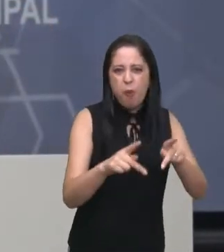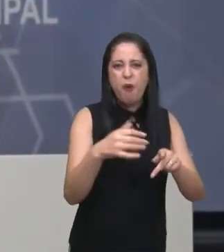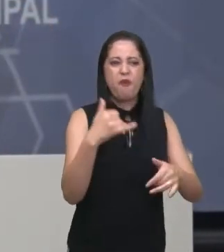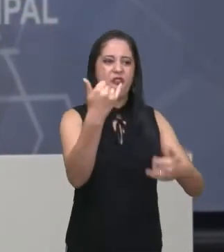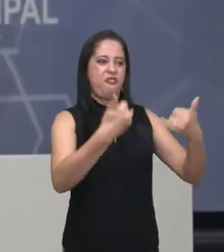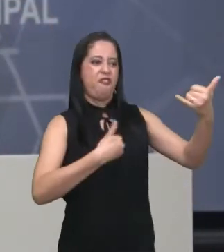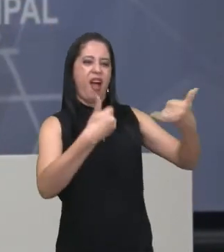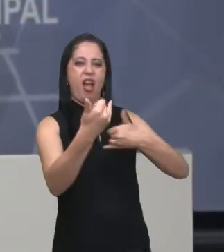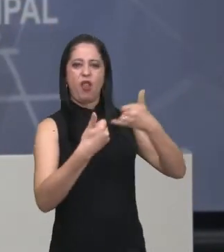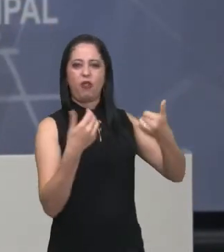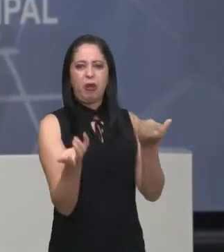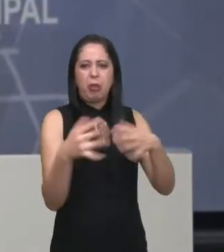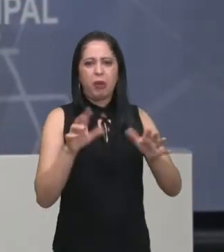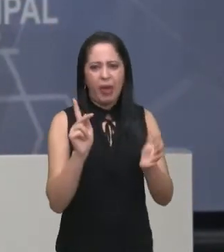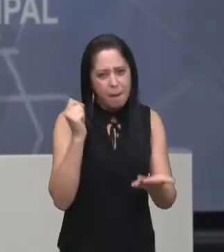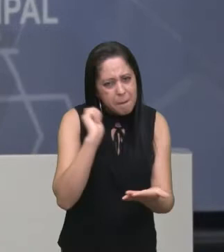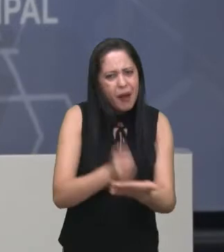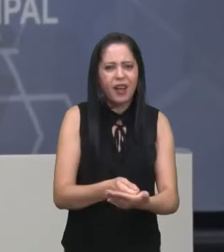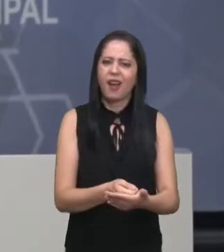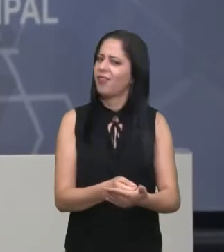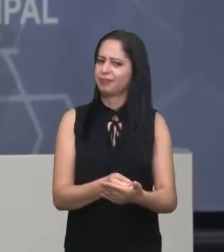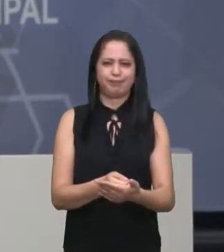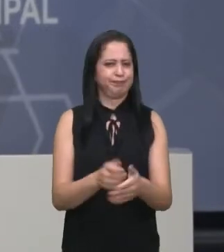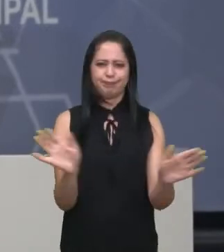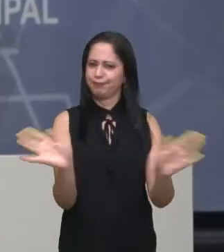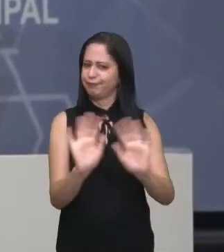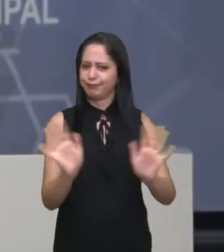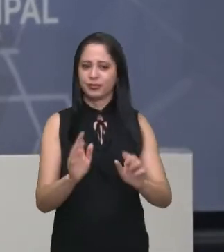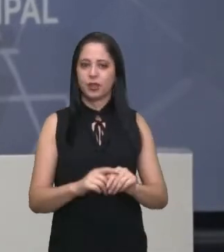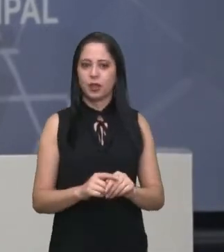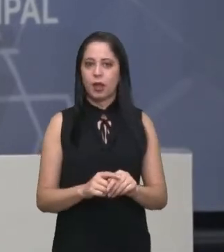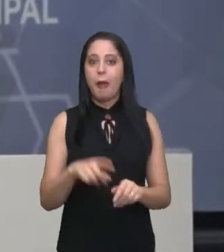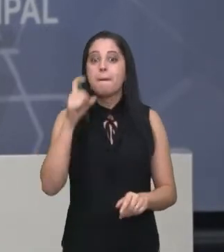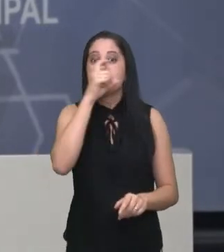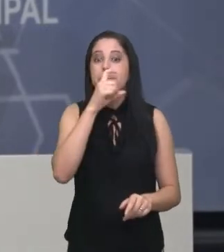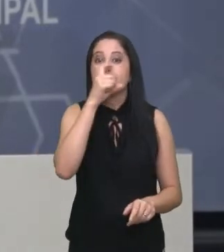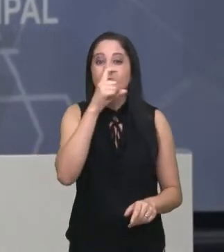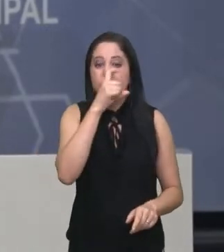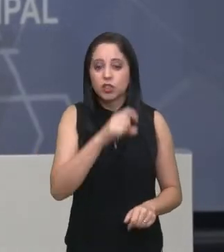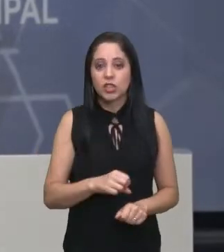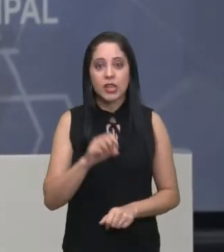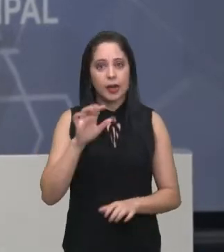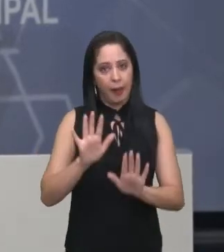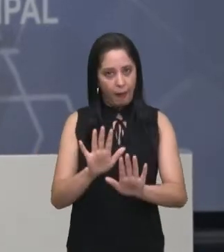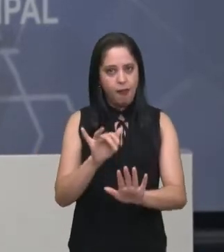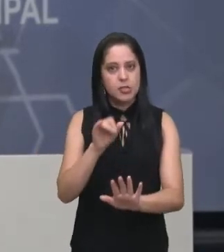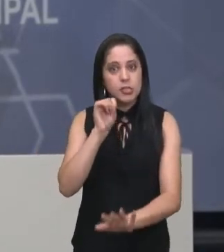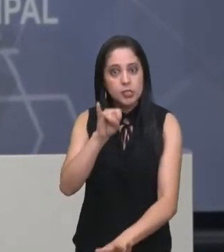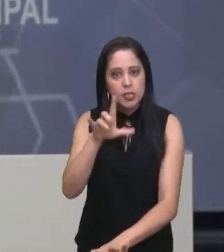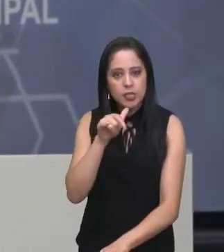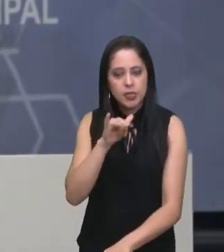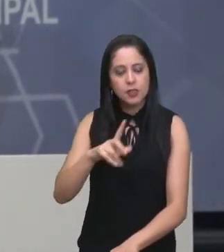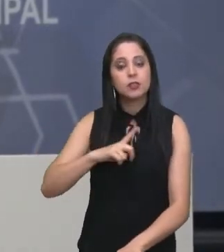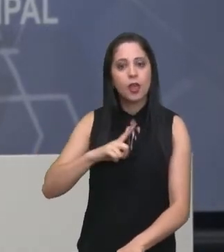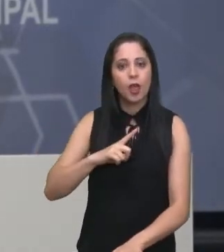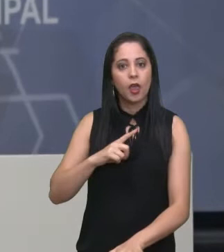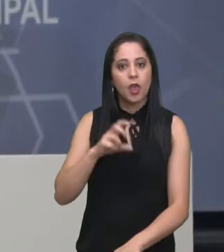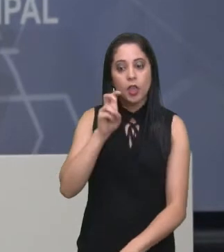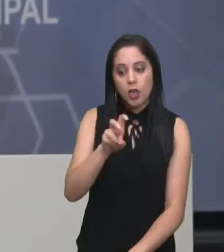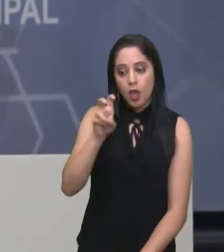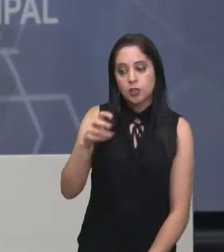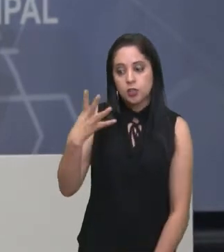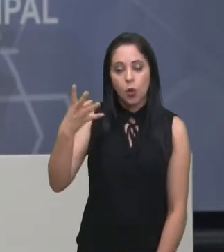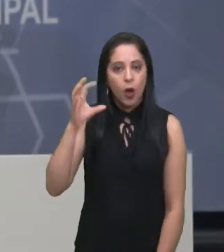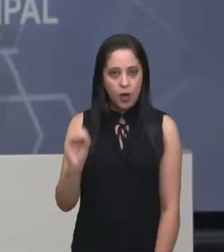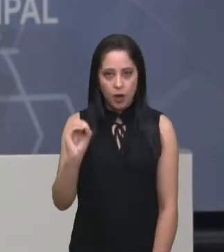parcelamento em 240 vezes. Então, todos nós estamos sendo desenganados. Se tem 550 milhões em caixa, paga à vista. E os